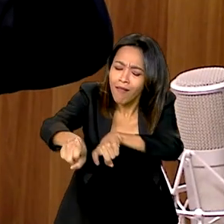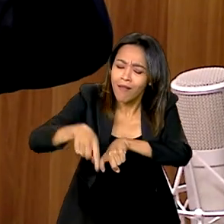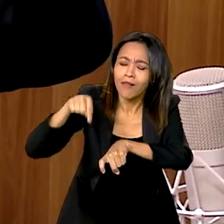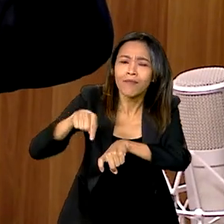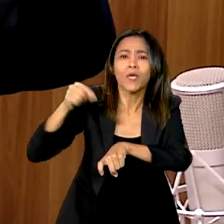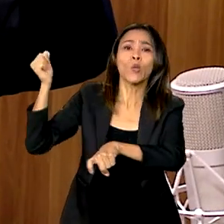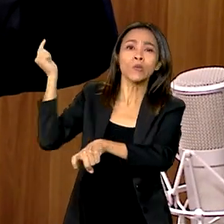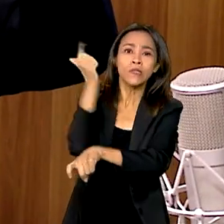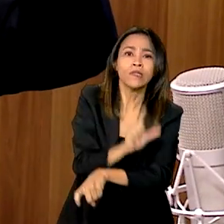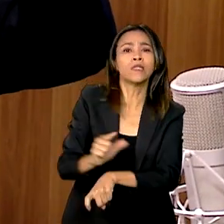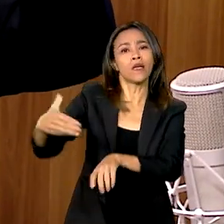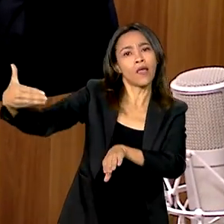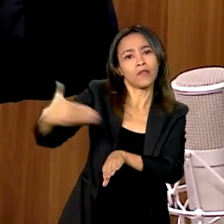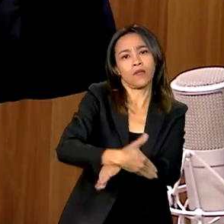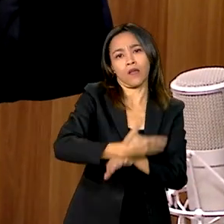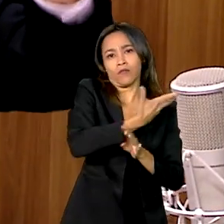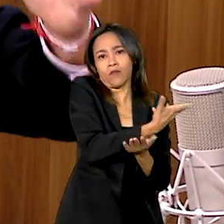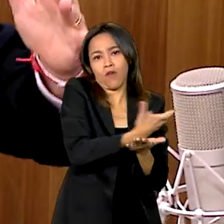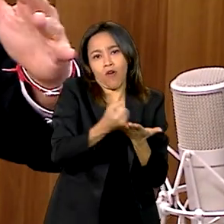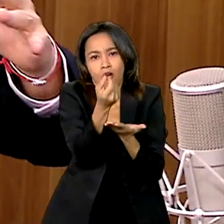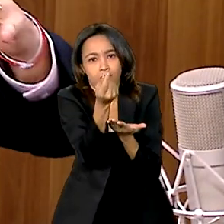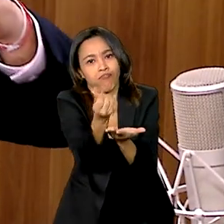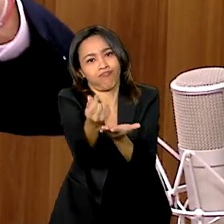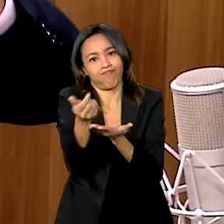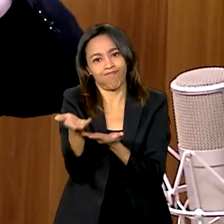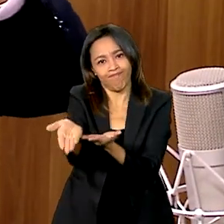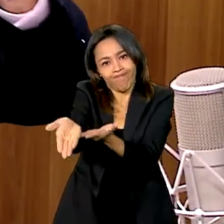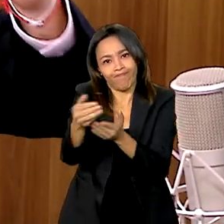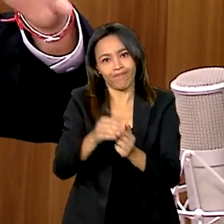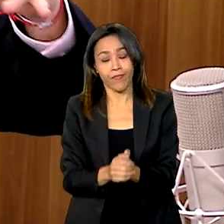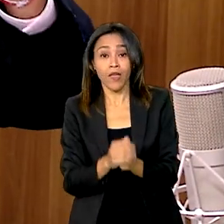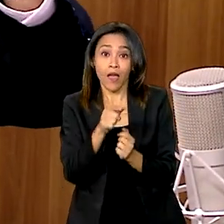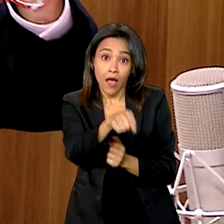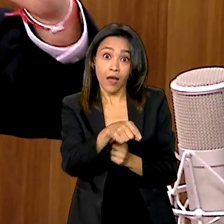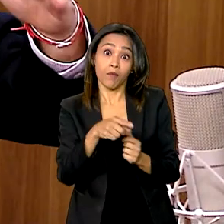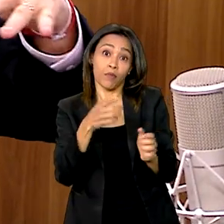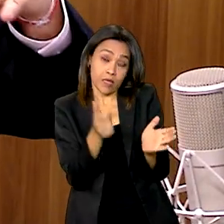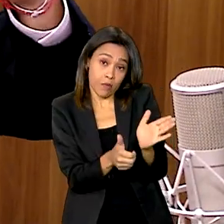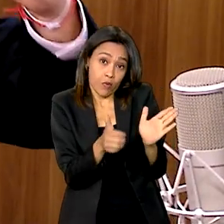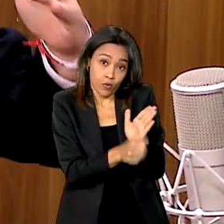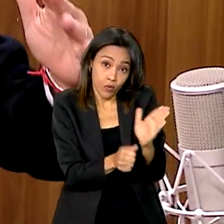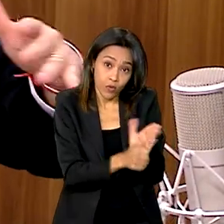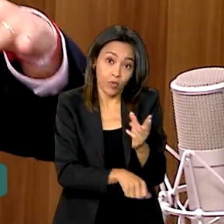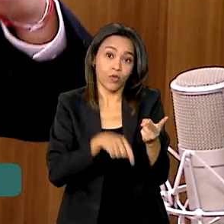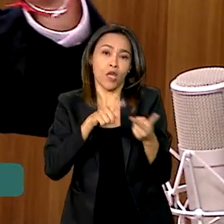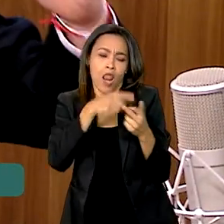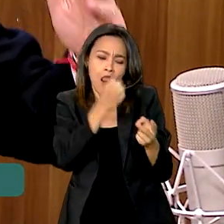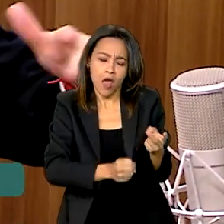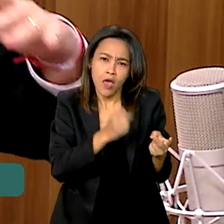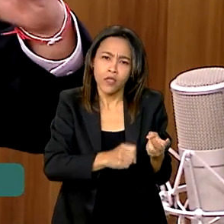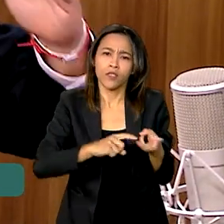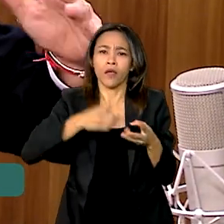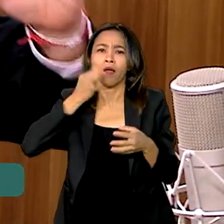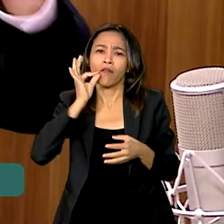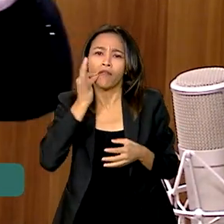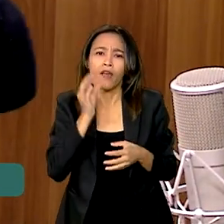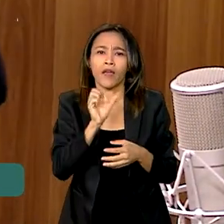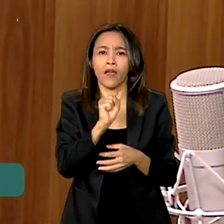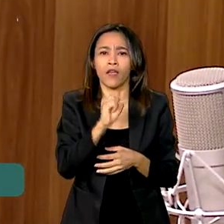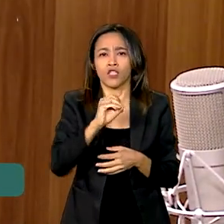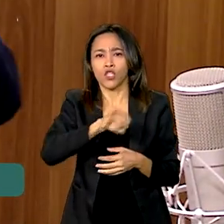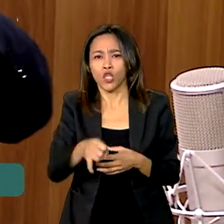médio, o agricultor médio, ele já está. O agricultor médio da soja, do milho, do leite, do café, da fruta,